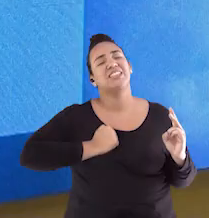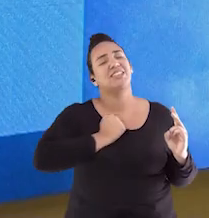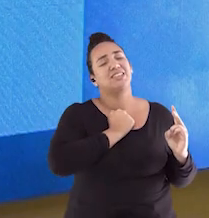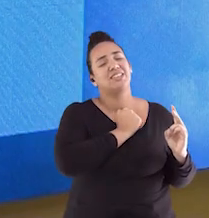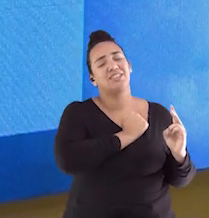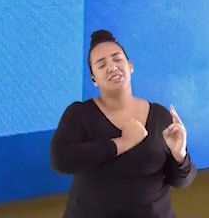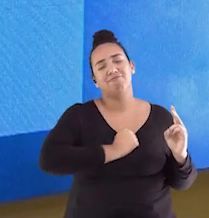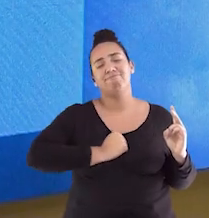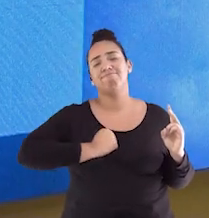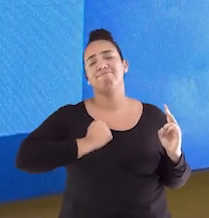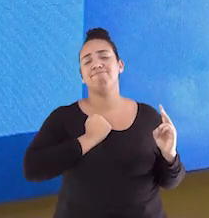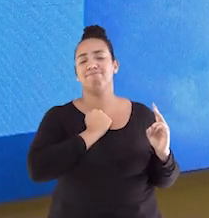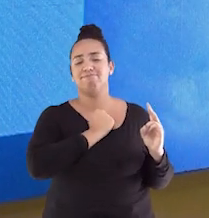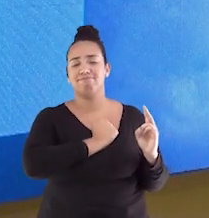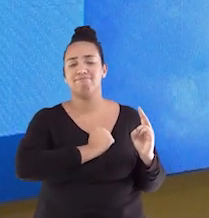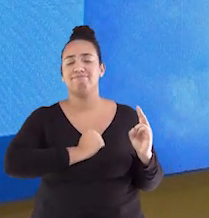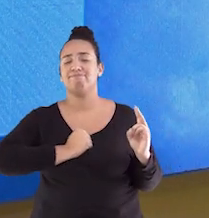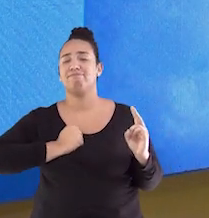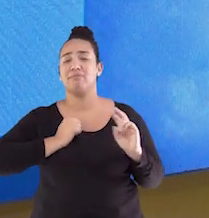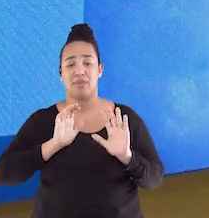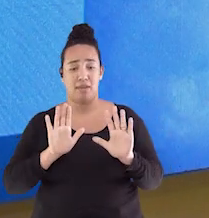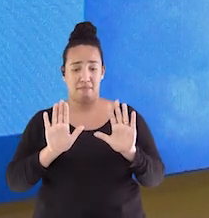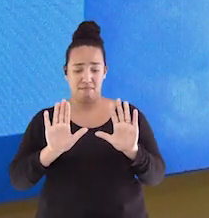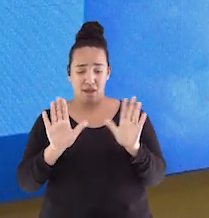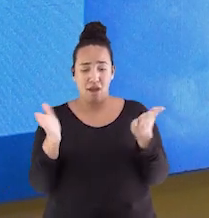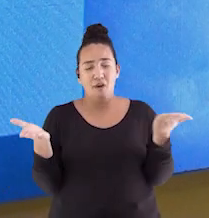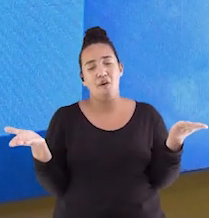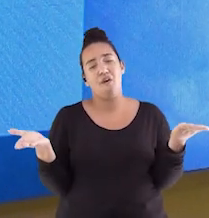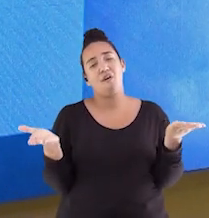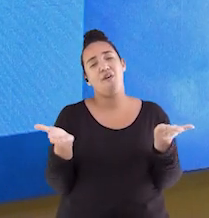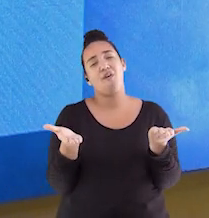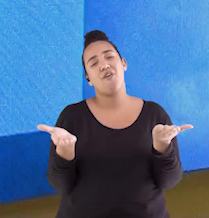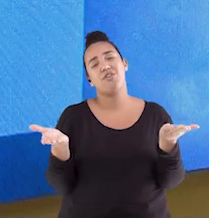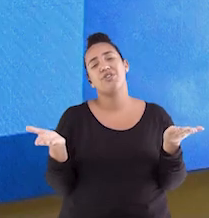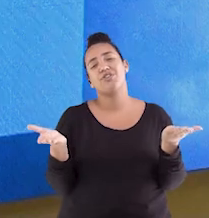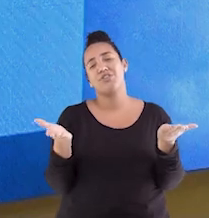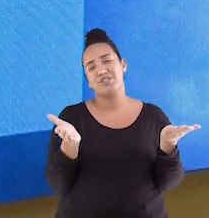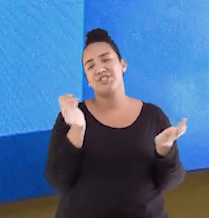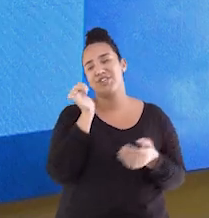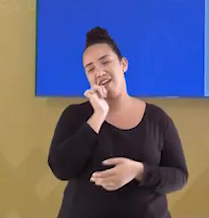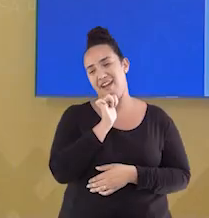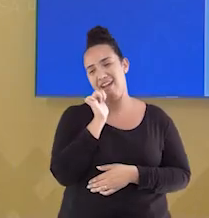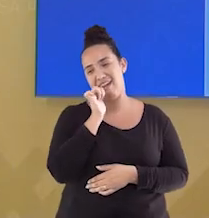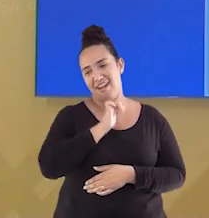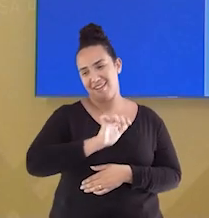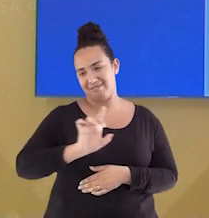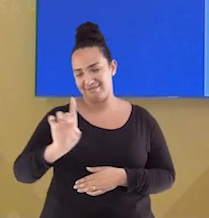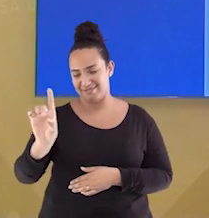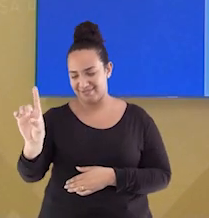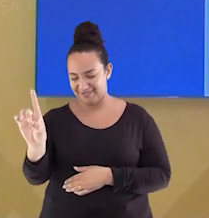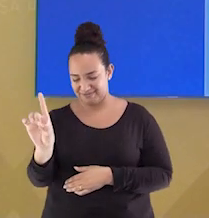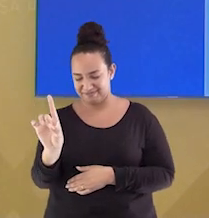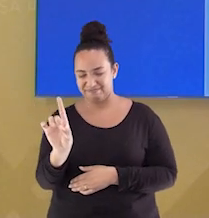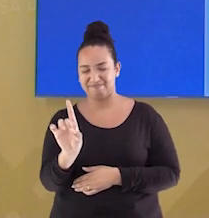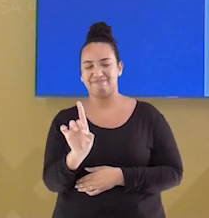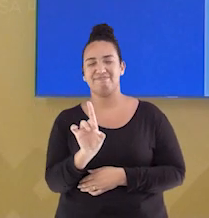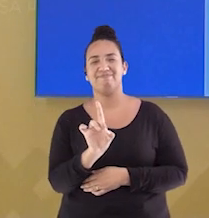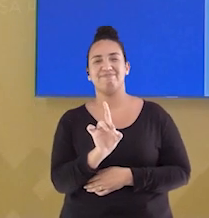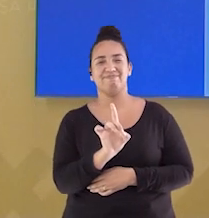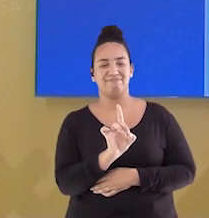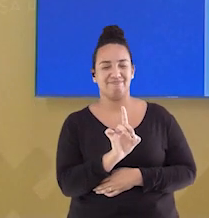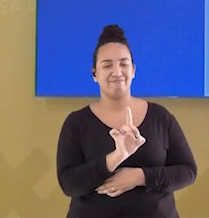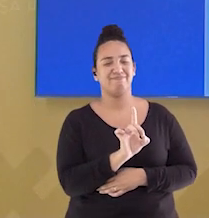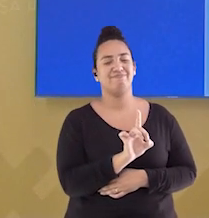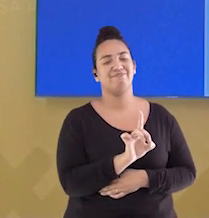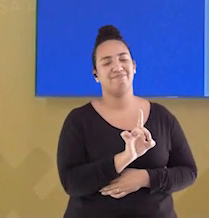mas hoje é o dia que ela prometeu. quero voltar,